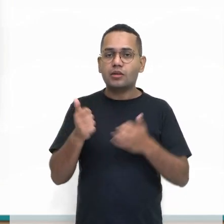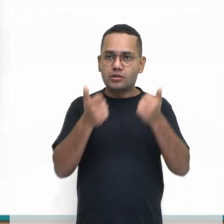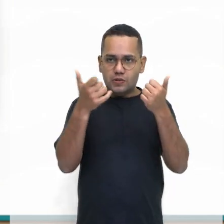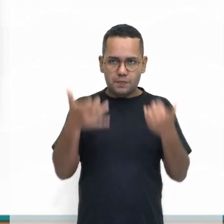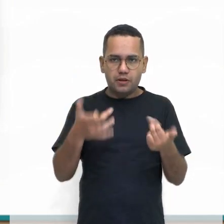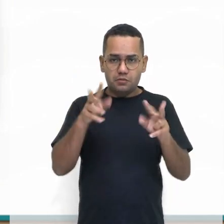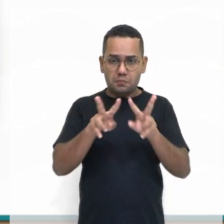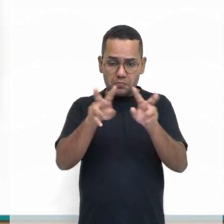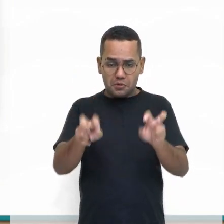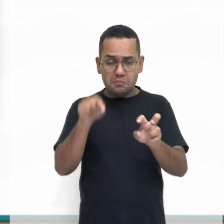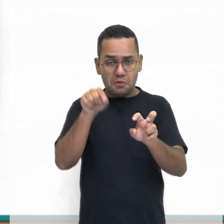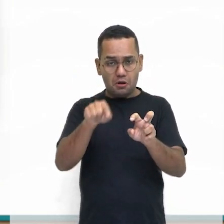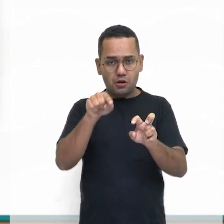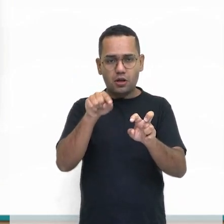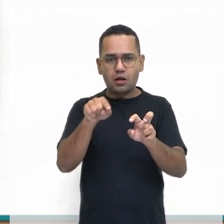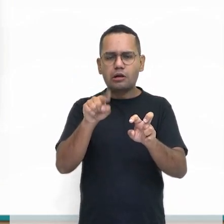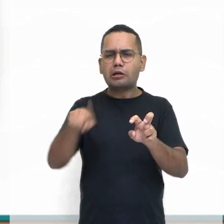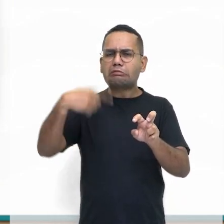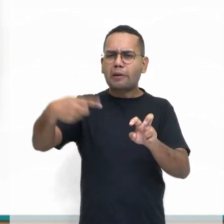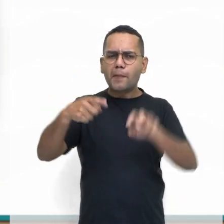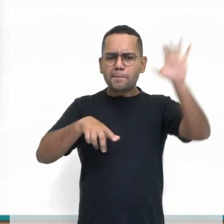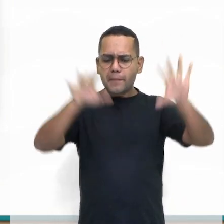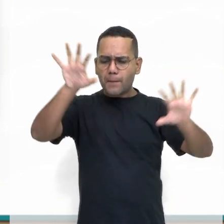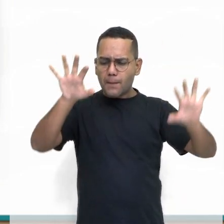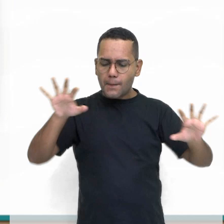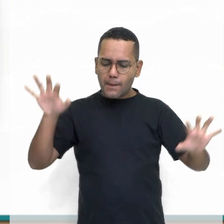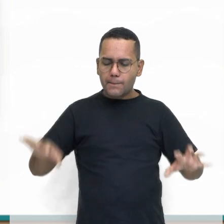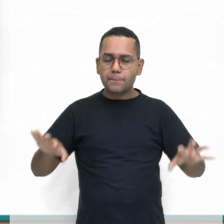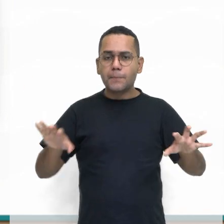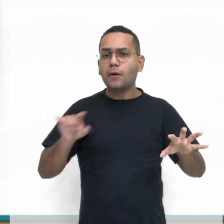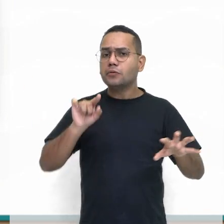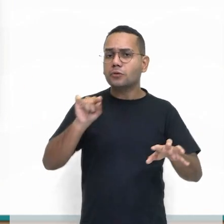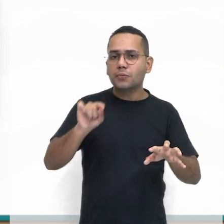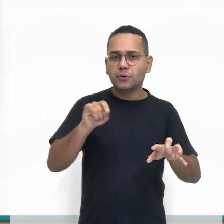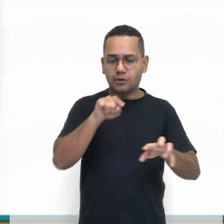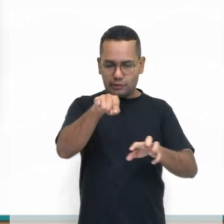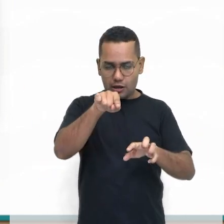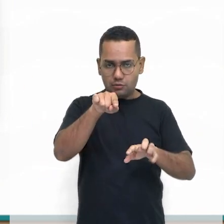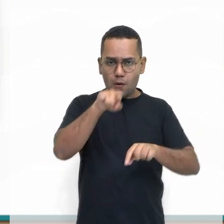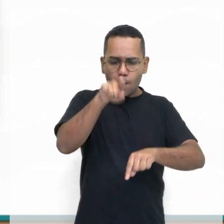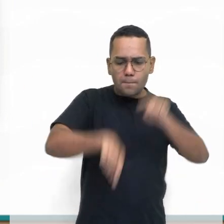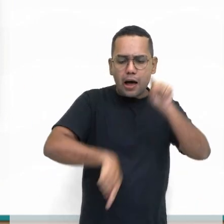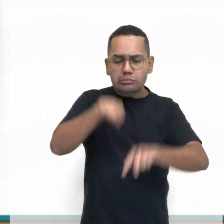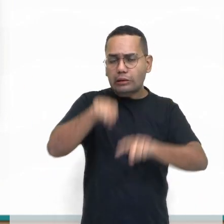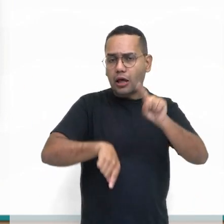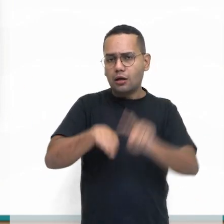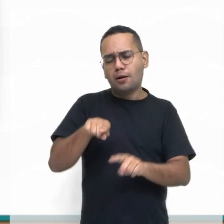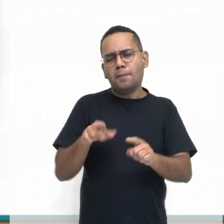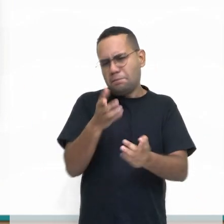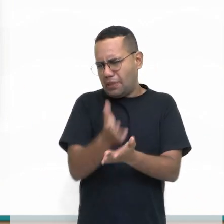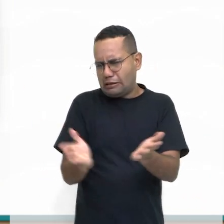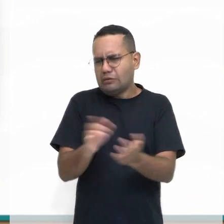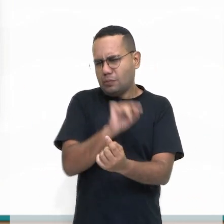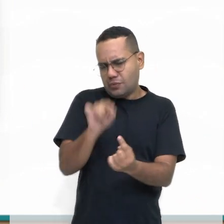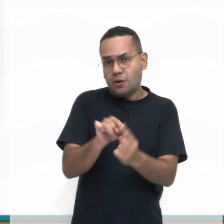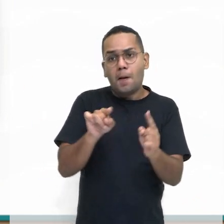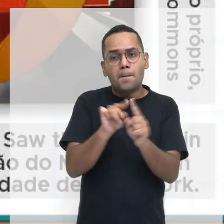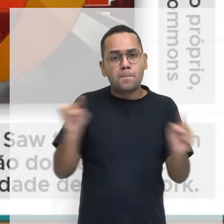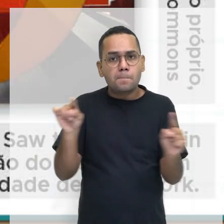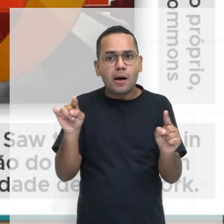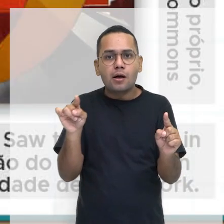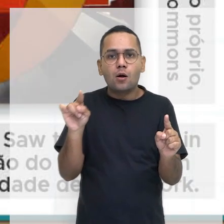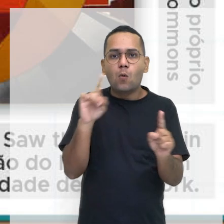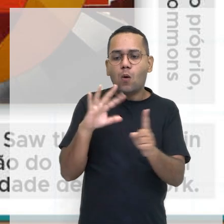um objeto ele perde a sua funcionalidade, ok? E agora nós vamos falar sobre a